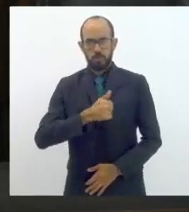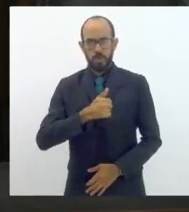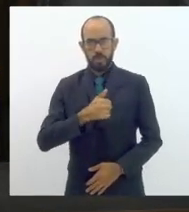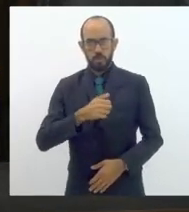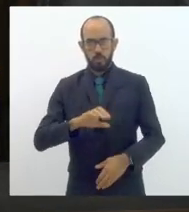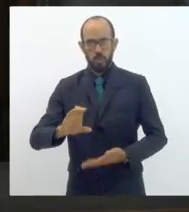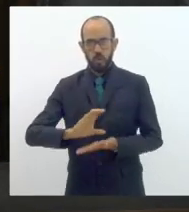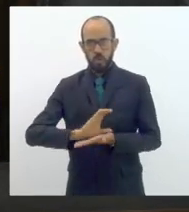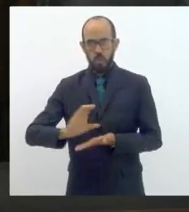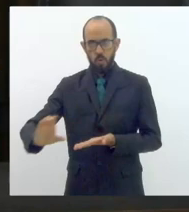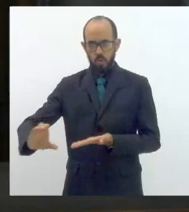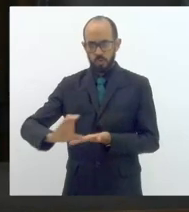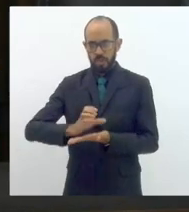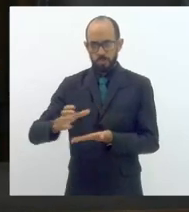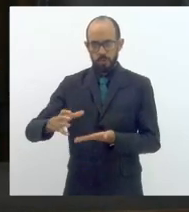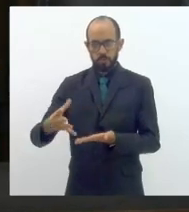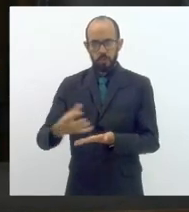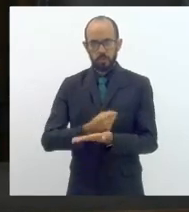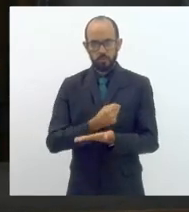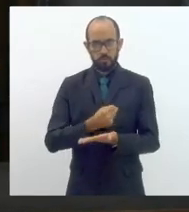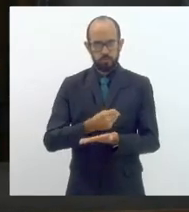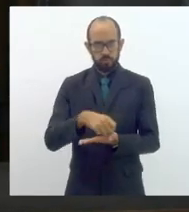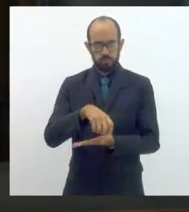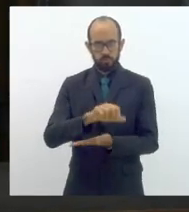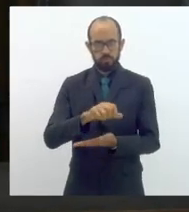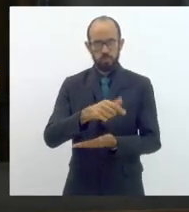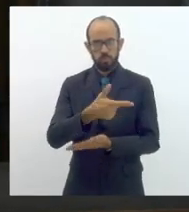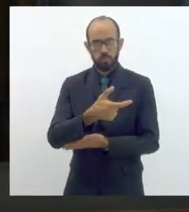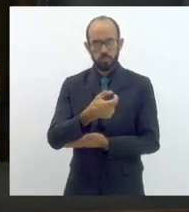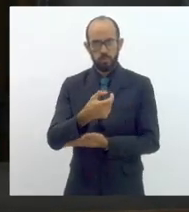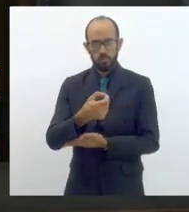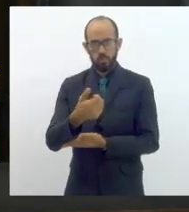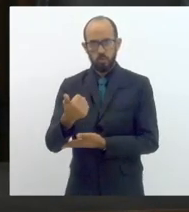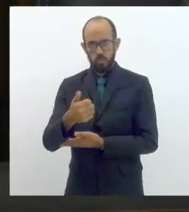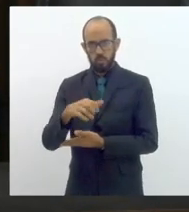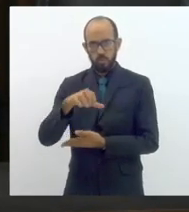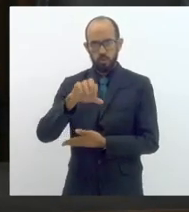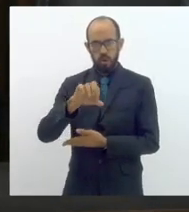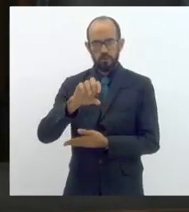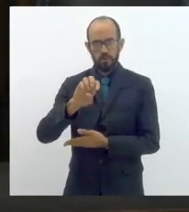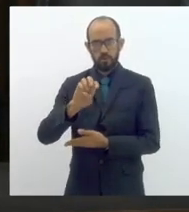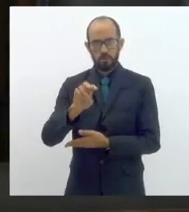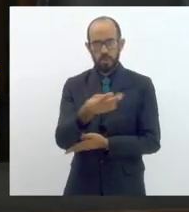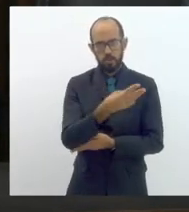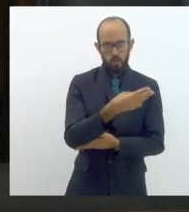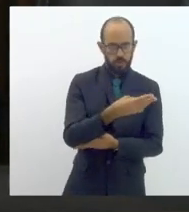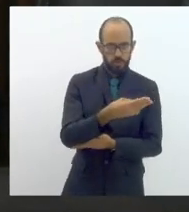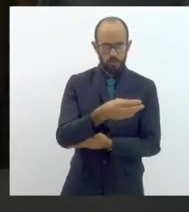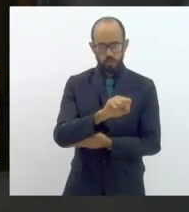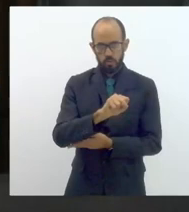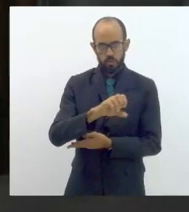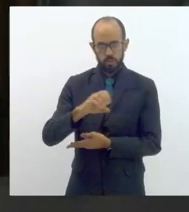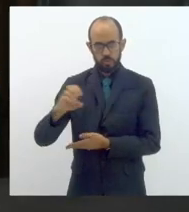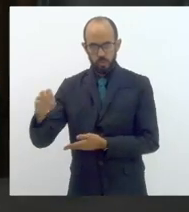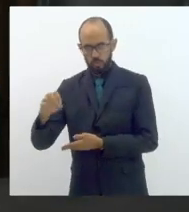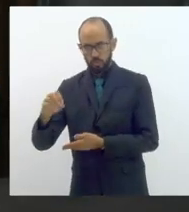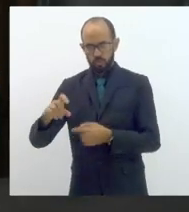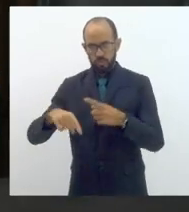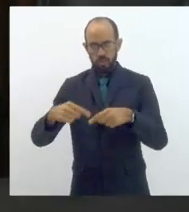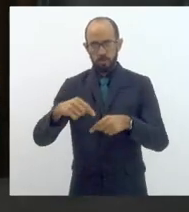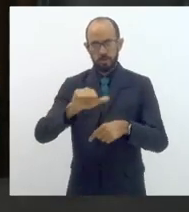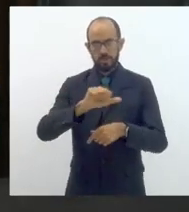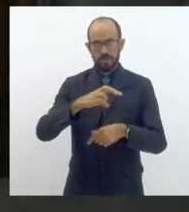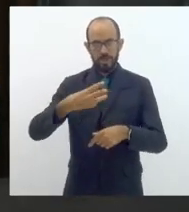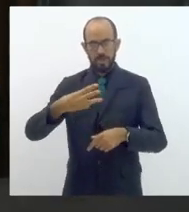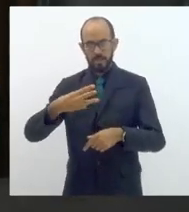800 arrecadado em 2001. Na verdade, foram 9 milhões e 800 em 2000. Primeiro ano nosso, 13.800. No